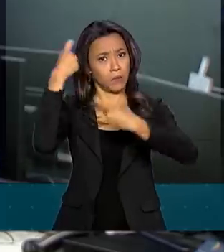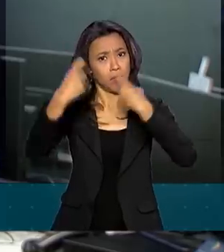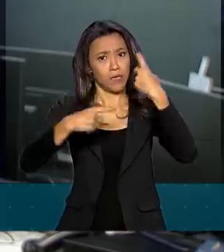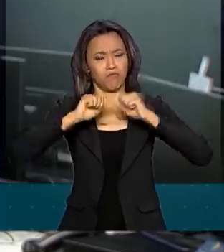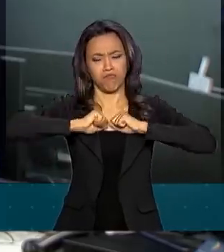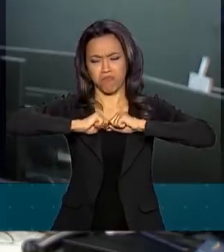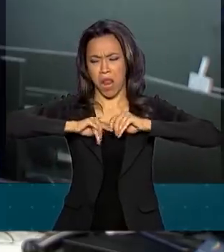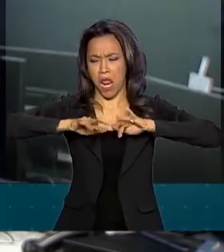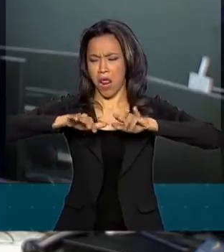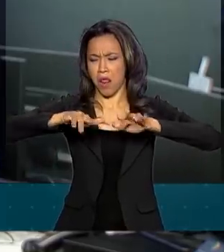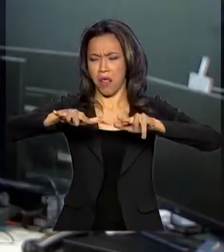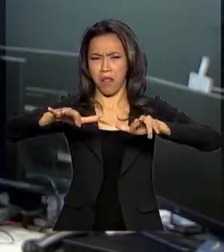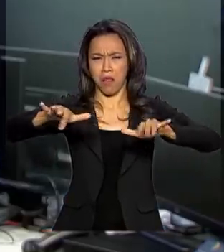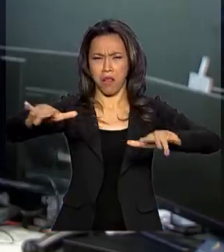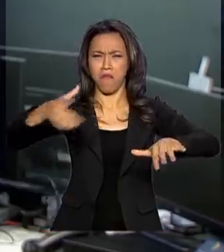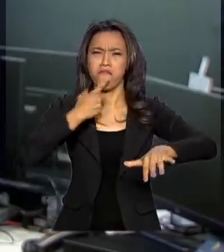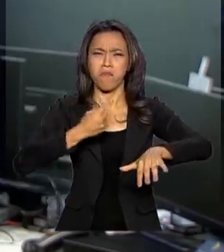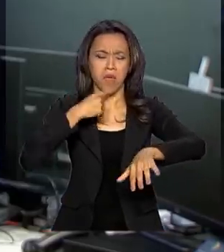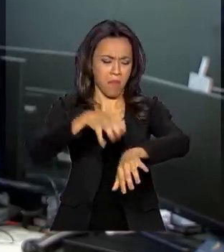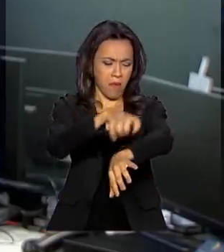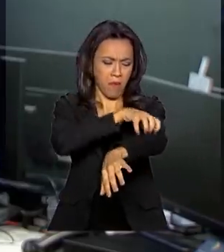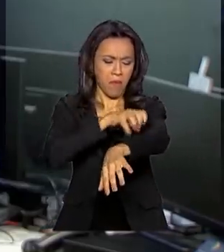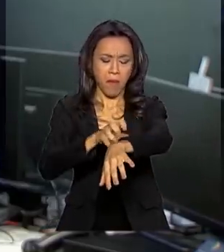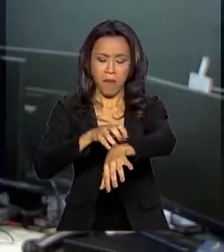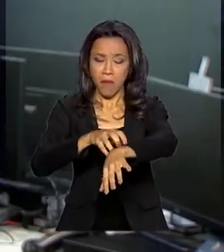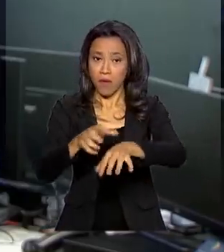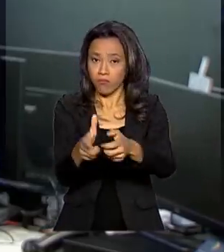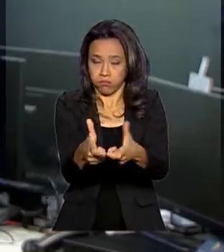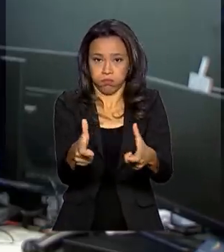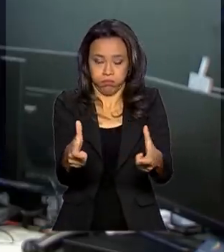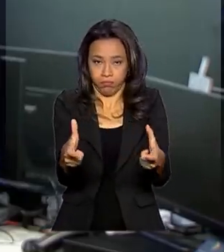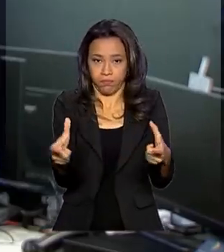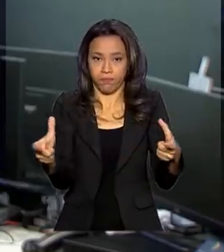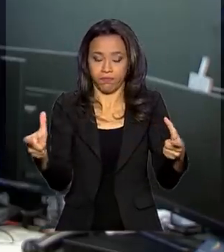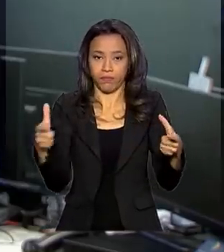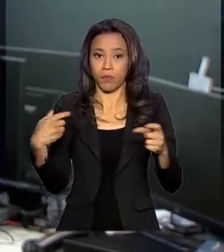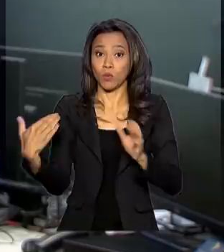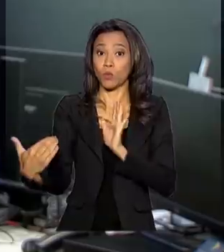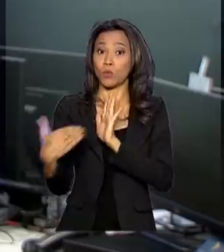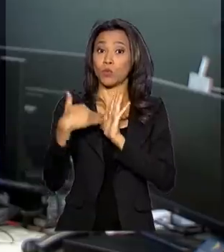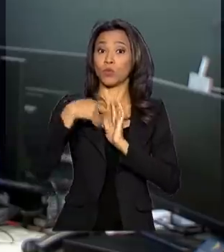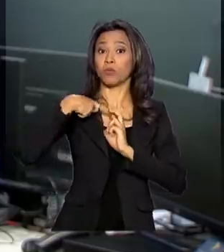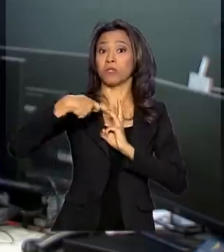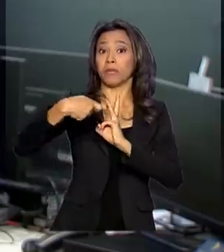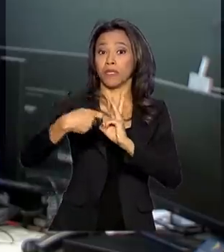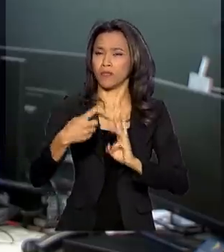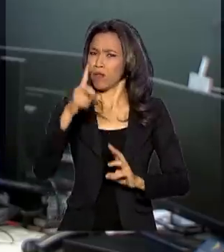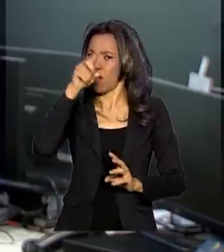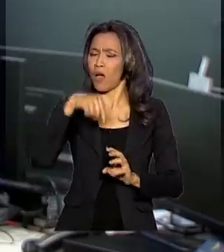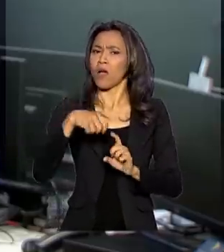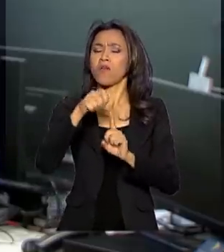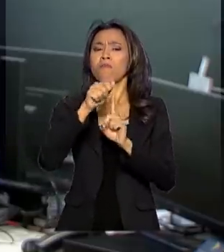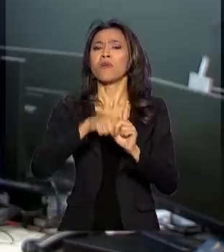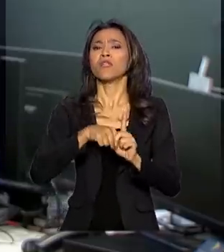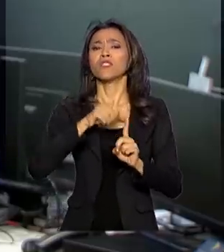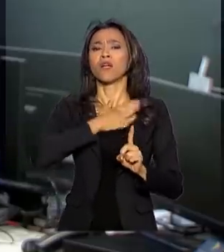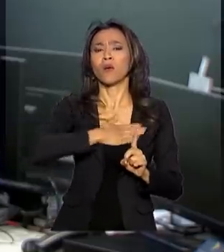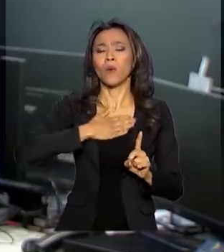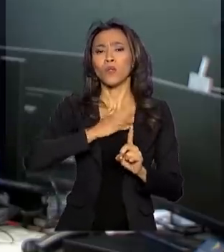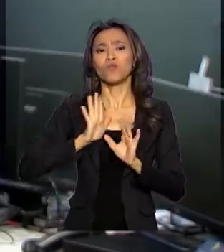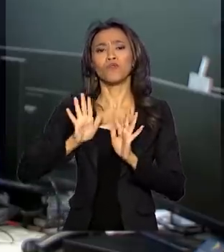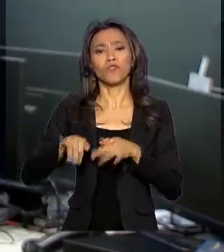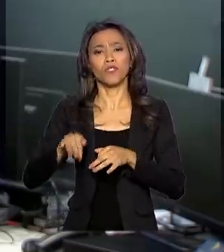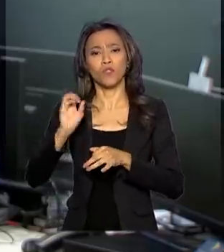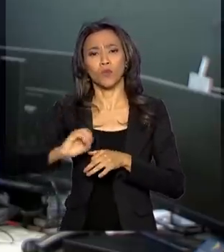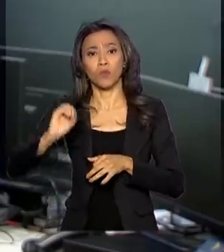se intensificou no brasil nos últimos meses só para se ter uma idéia entre o começo de agosto o fim de outubro foram confirmados